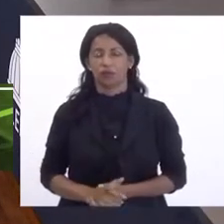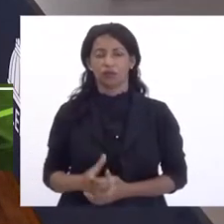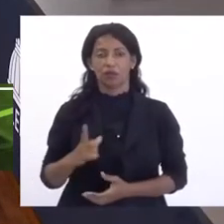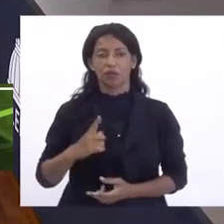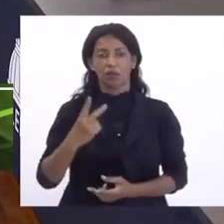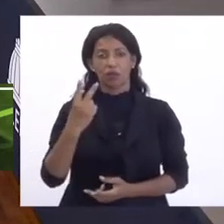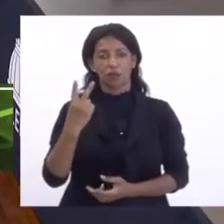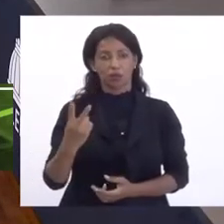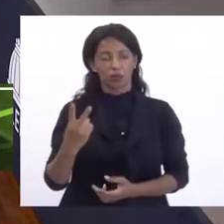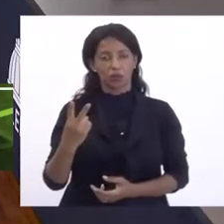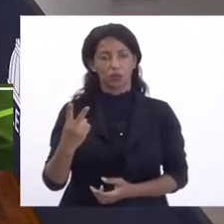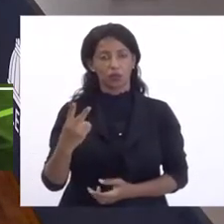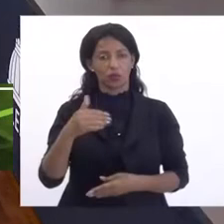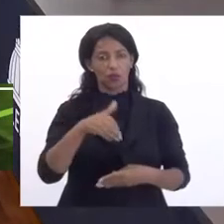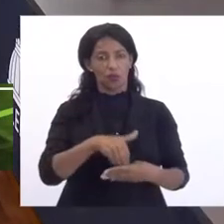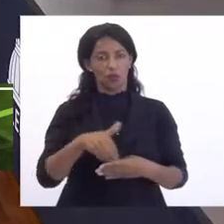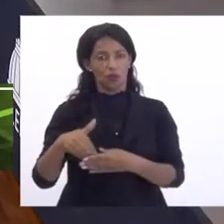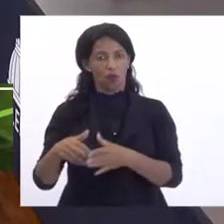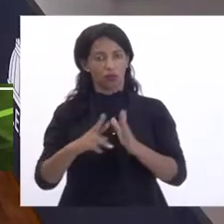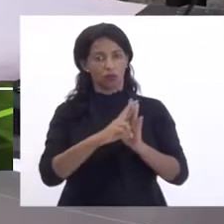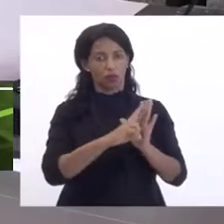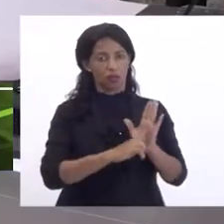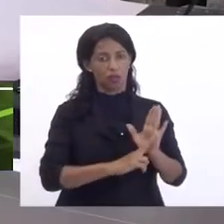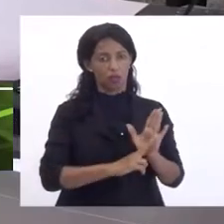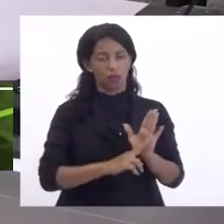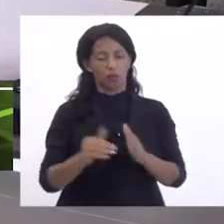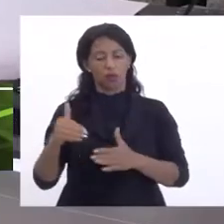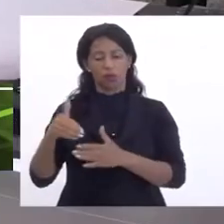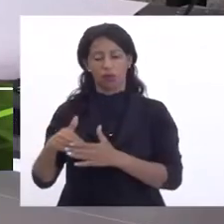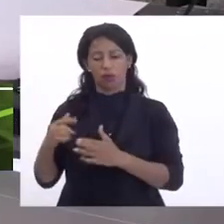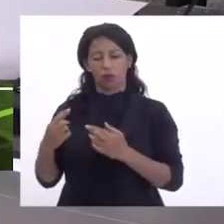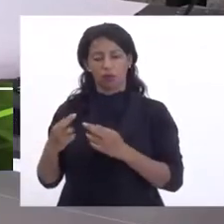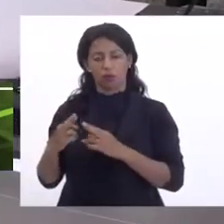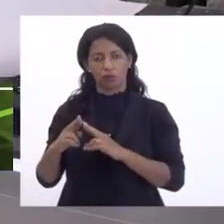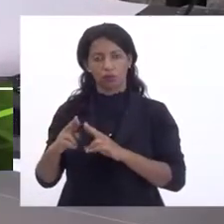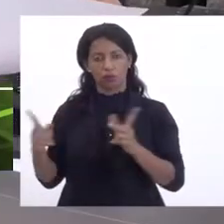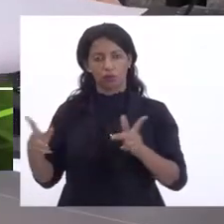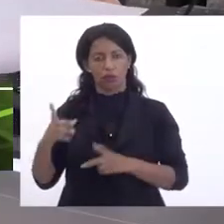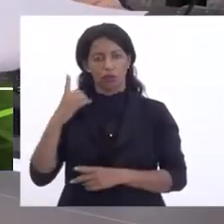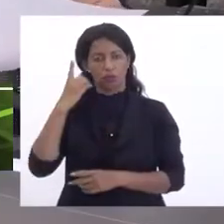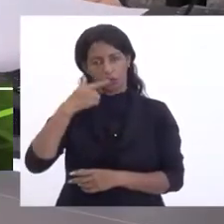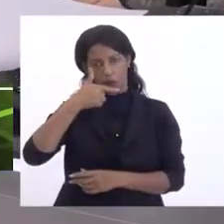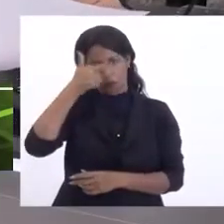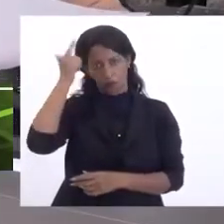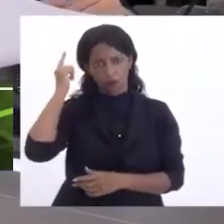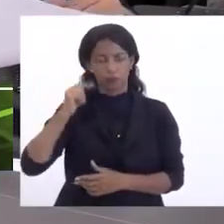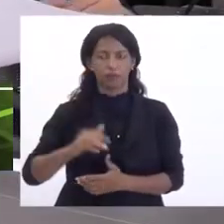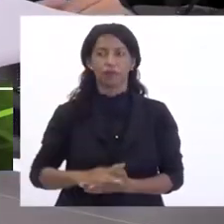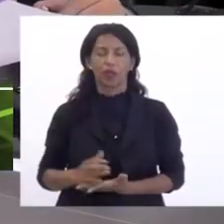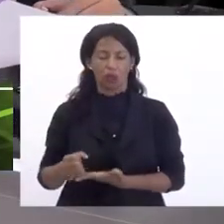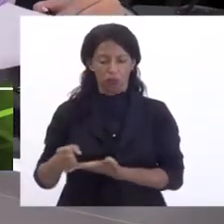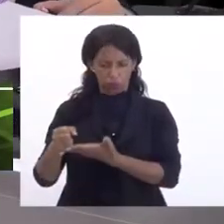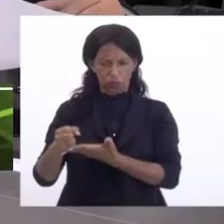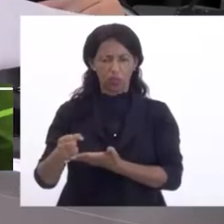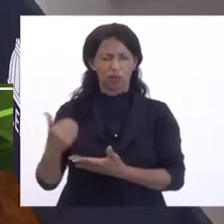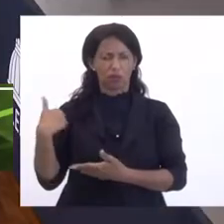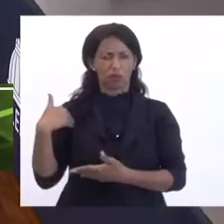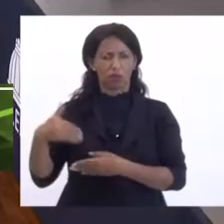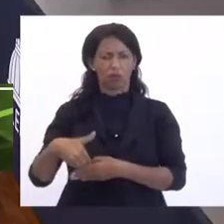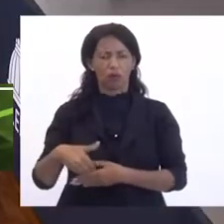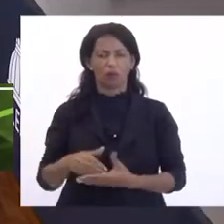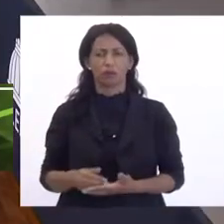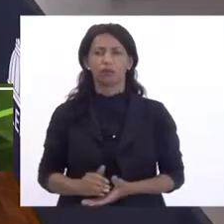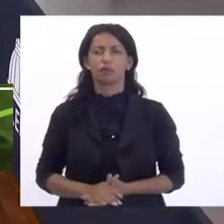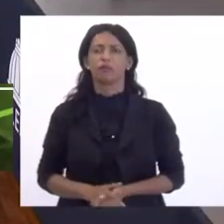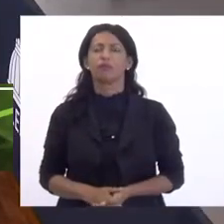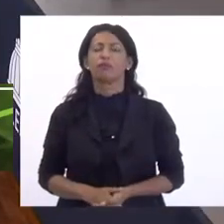dois votos sobre a mesa, o do relator e o voto divergente do deputado Luiz Paulo. Eu gostaria de sustentá-lo. Então, com a palavra